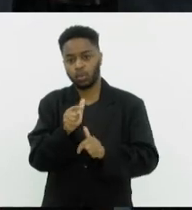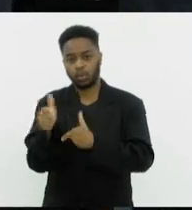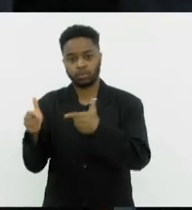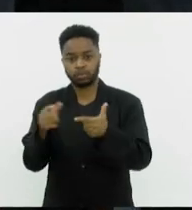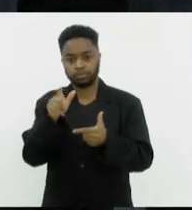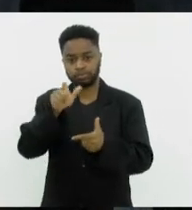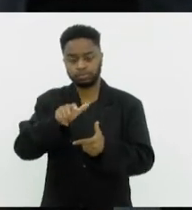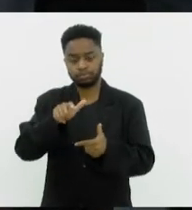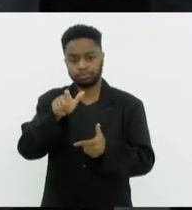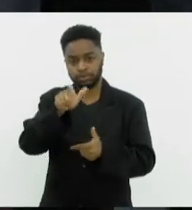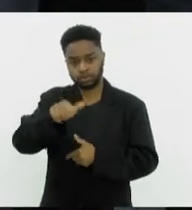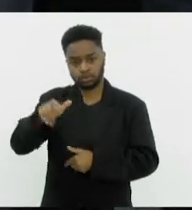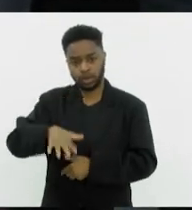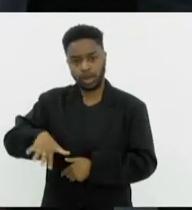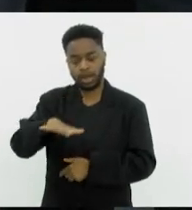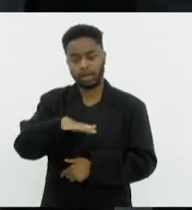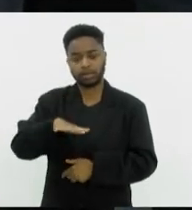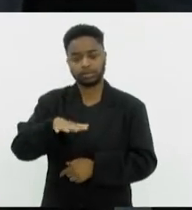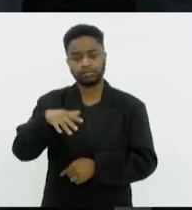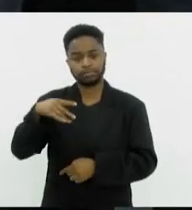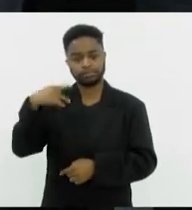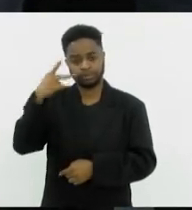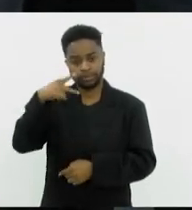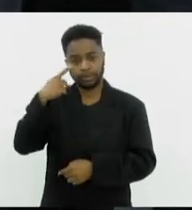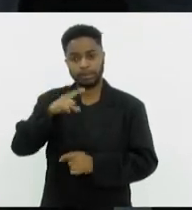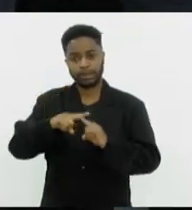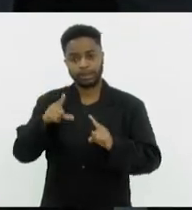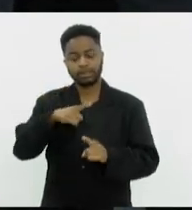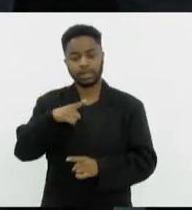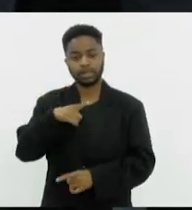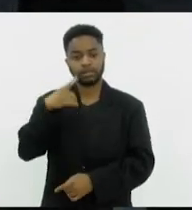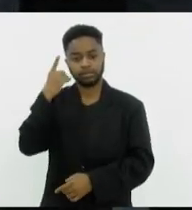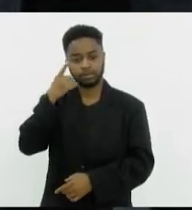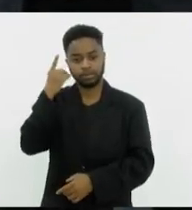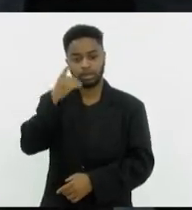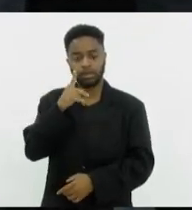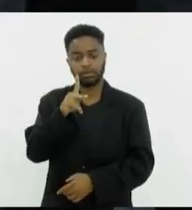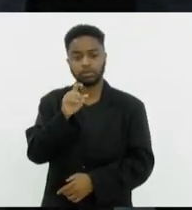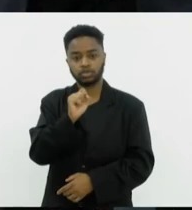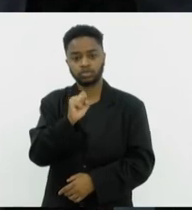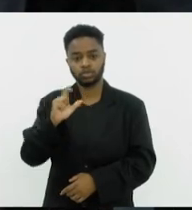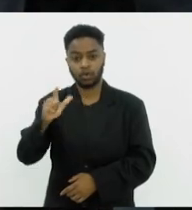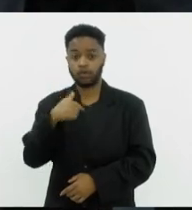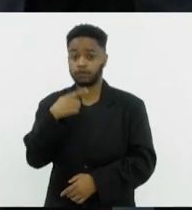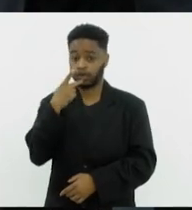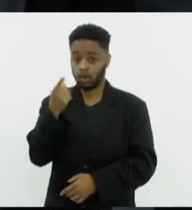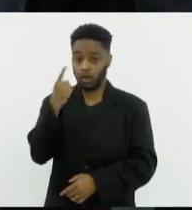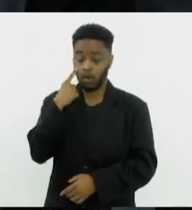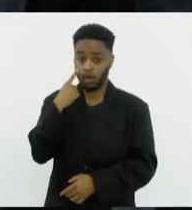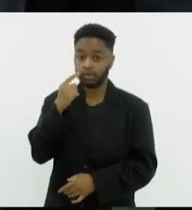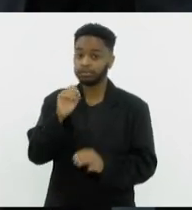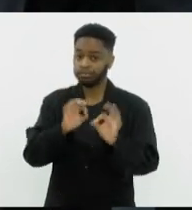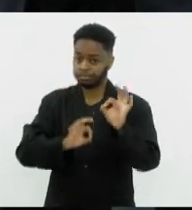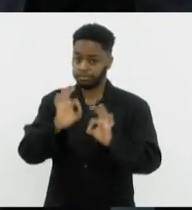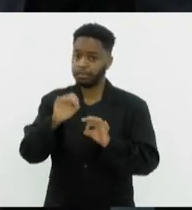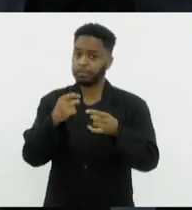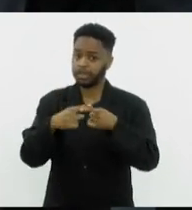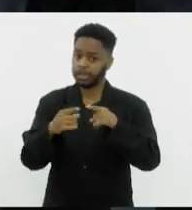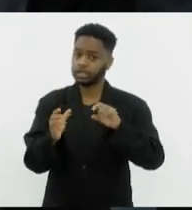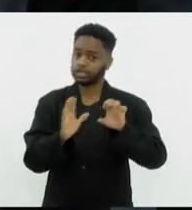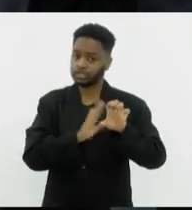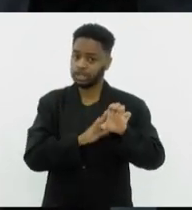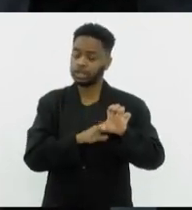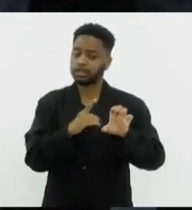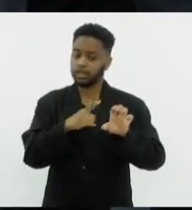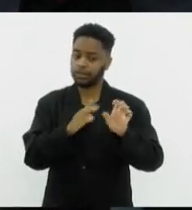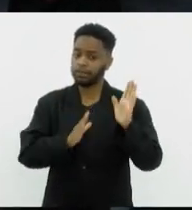da política, mas tinha um deputado do PSOL, e eu botei o dedo na cara dele e falei, olha, se prepare que a esquerda terá dias muito